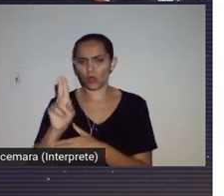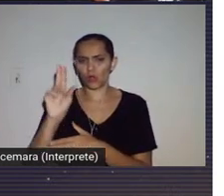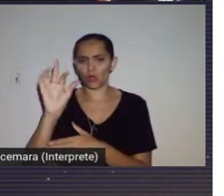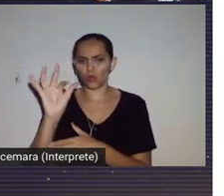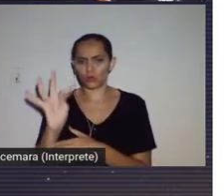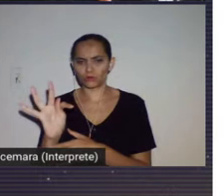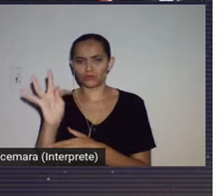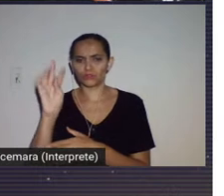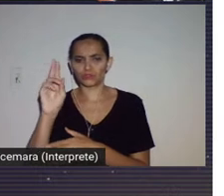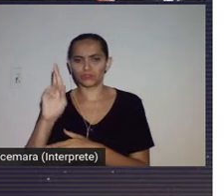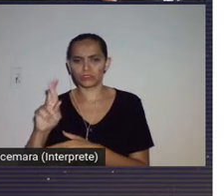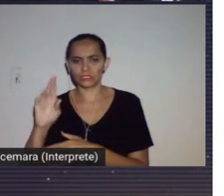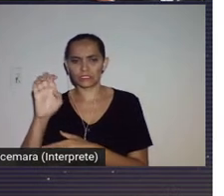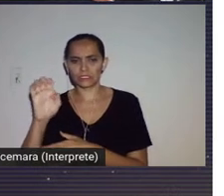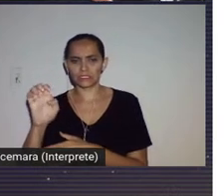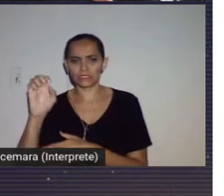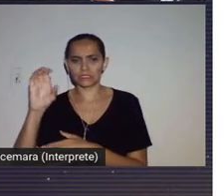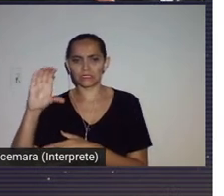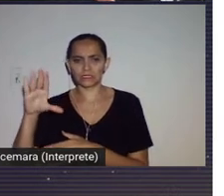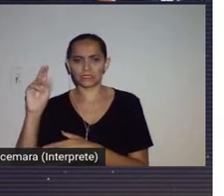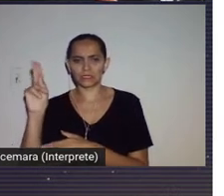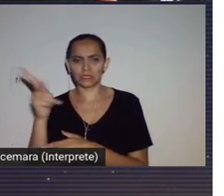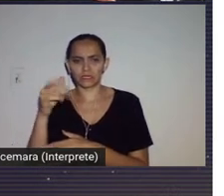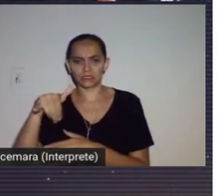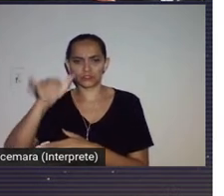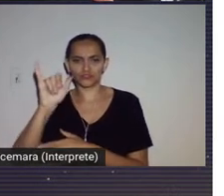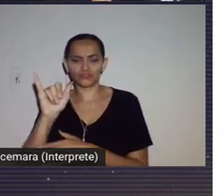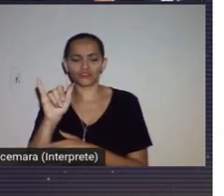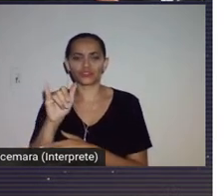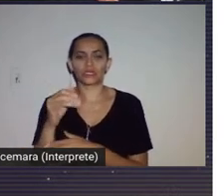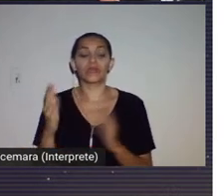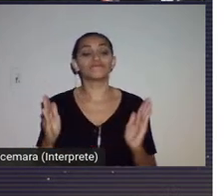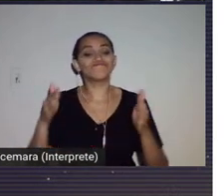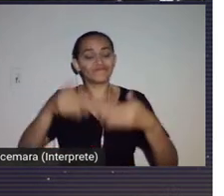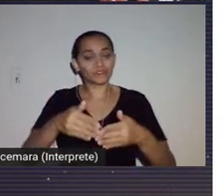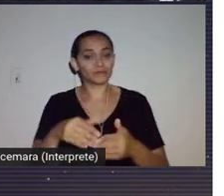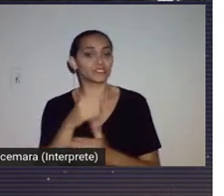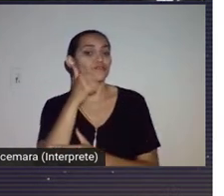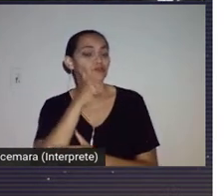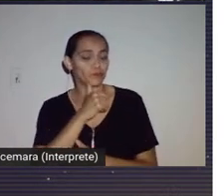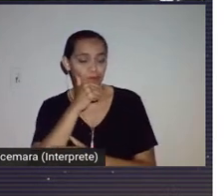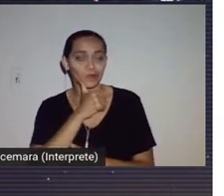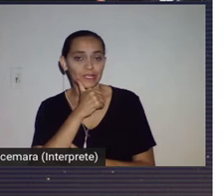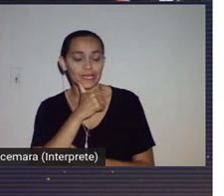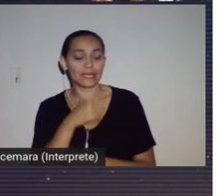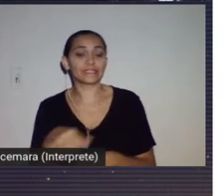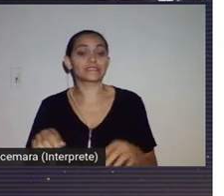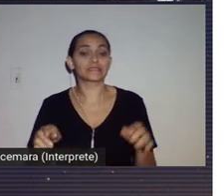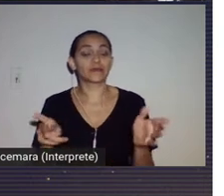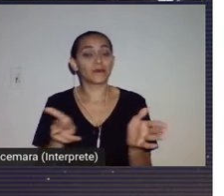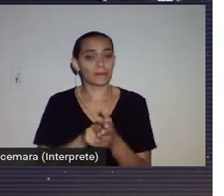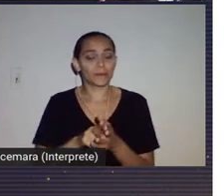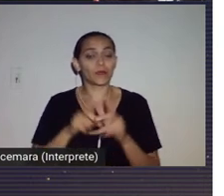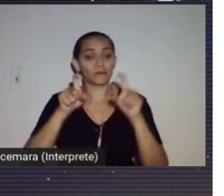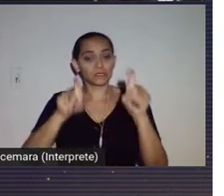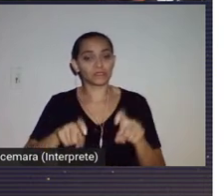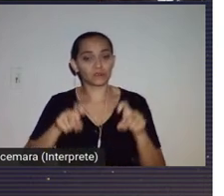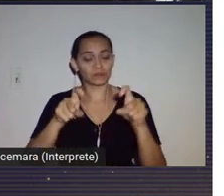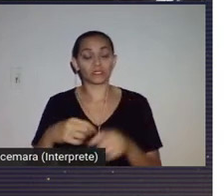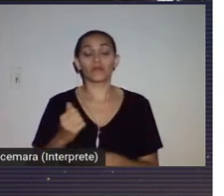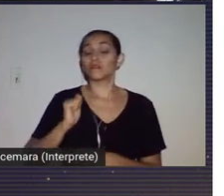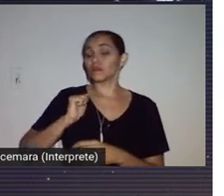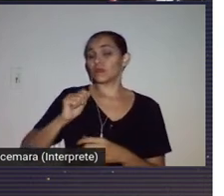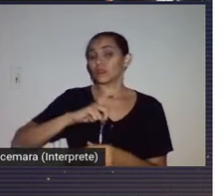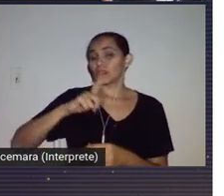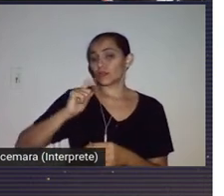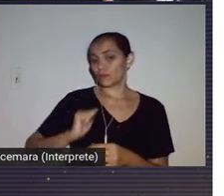minorias da área de computação, e aí você, no caso, recebe uma bolsa, participa desse projeto e tudo mais, tem